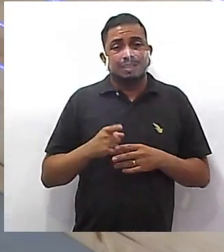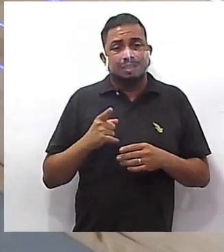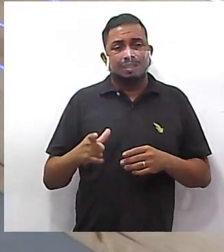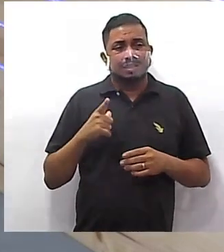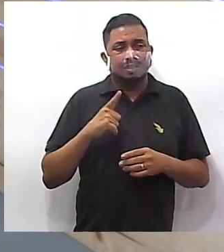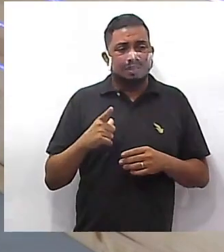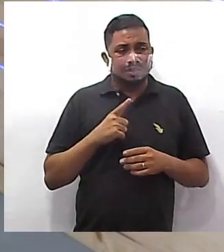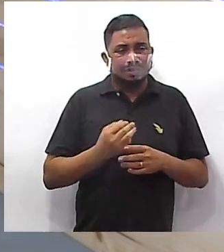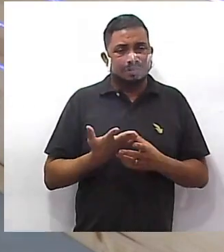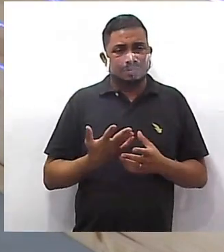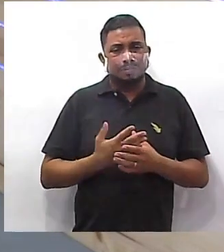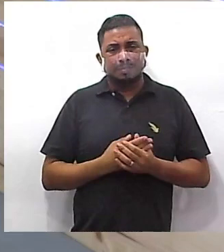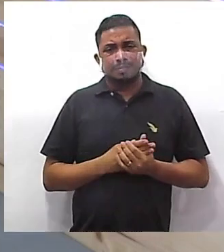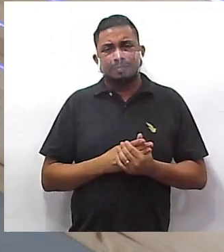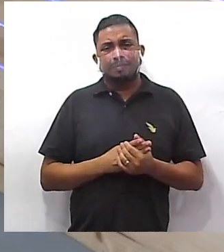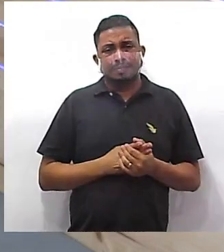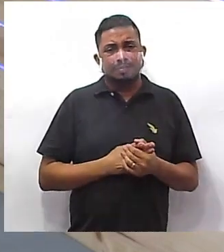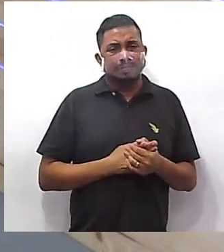tão